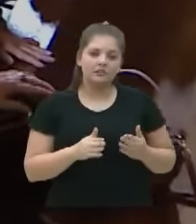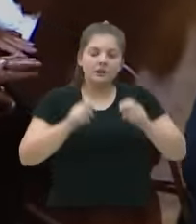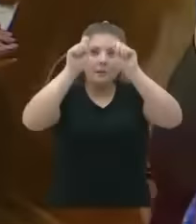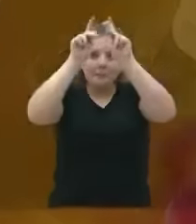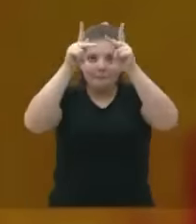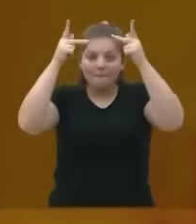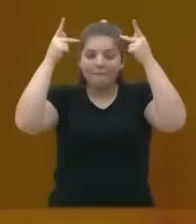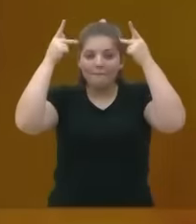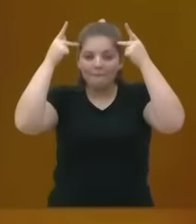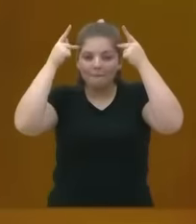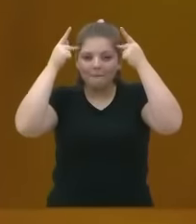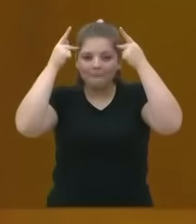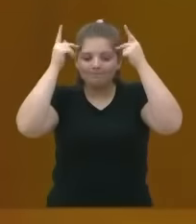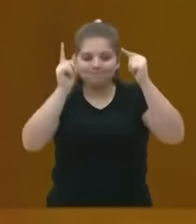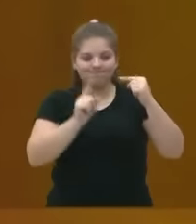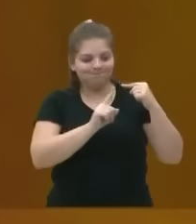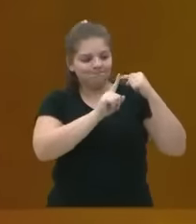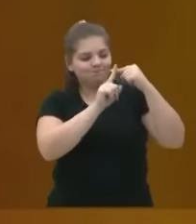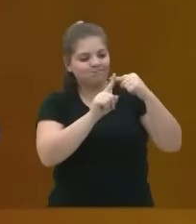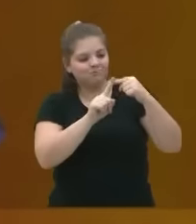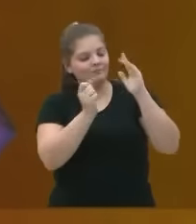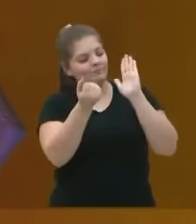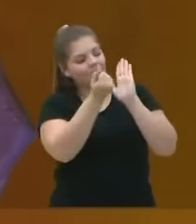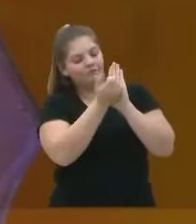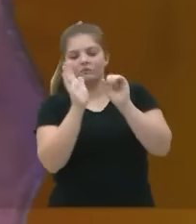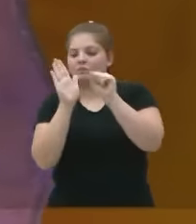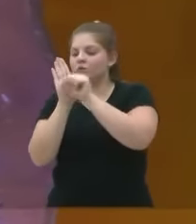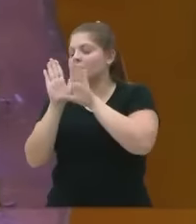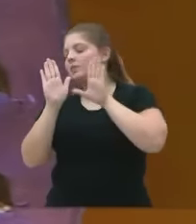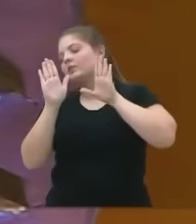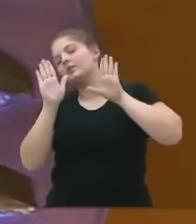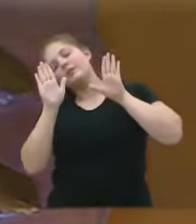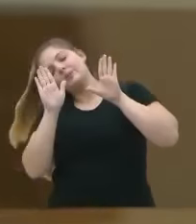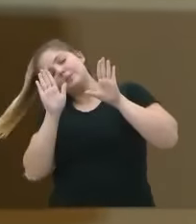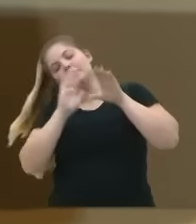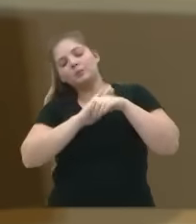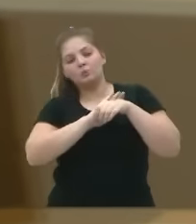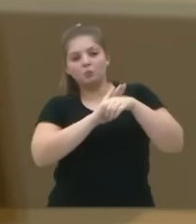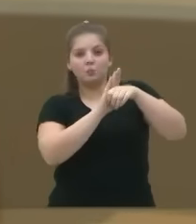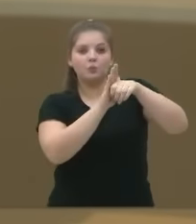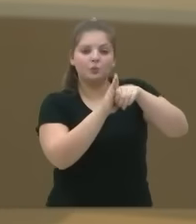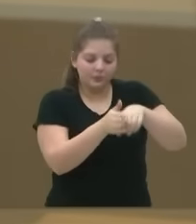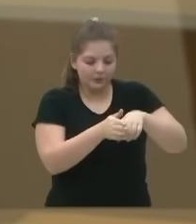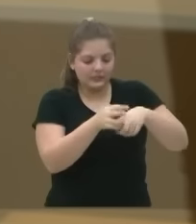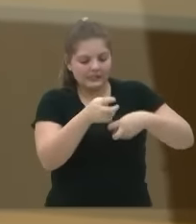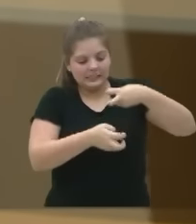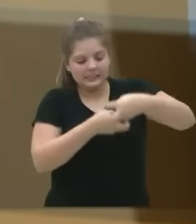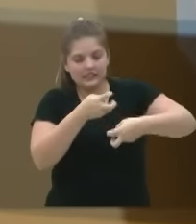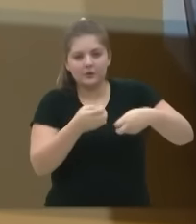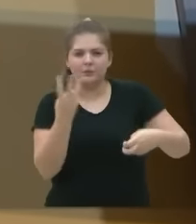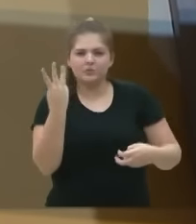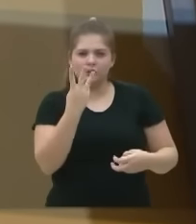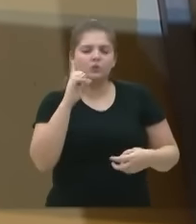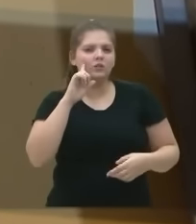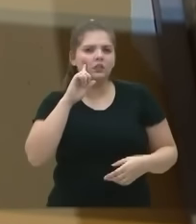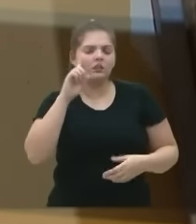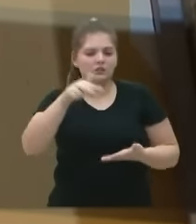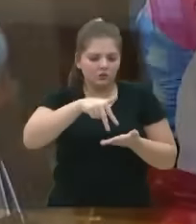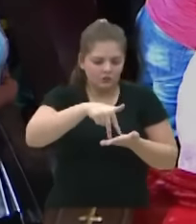da Virgem Maria, padeceu sob Pôncio Pilatos, foi crucificado, morto